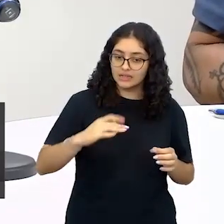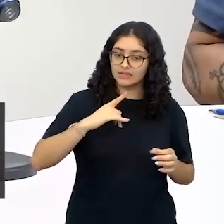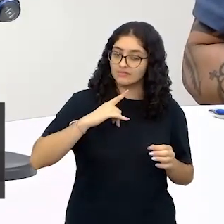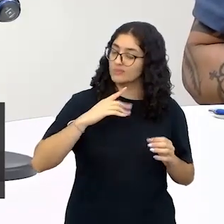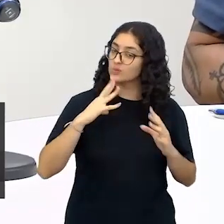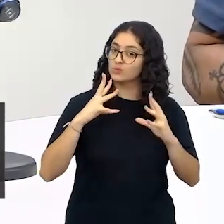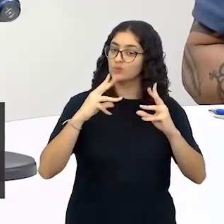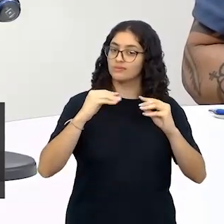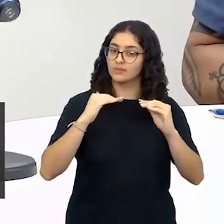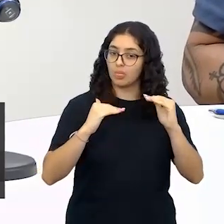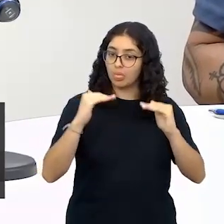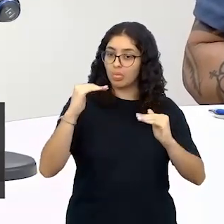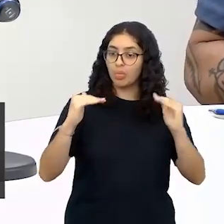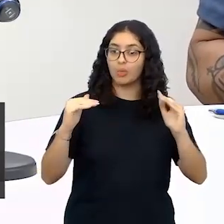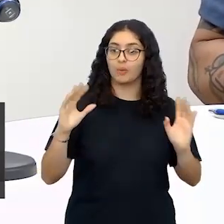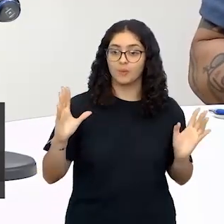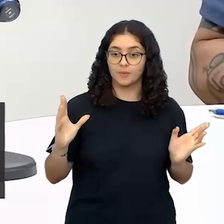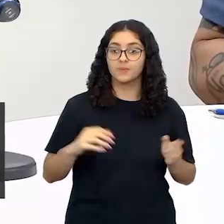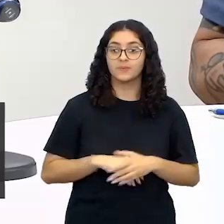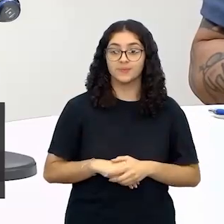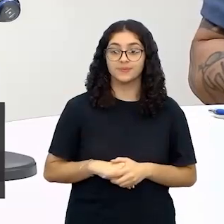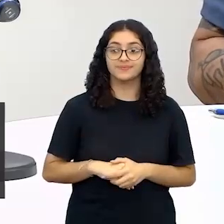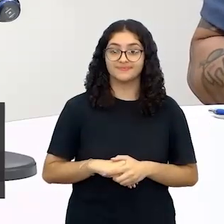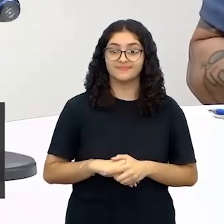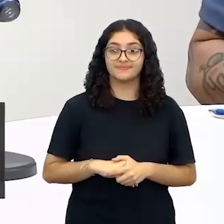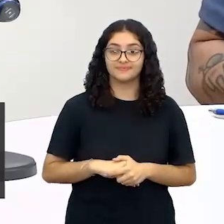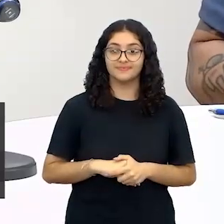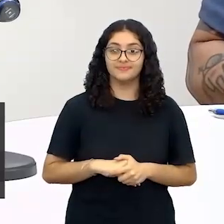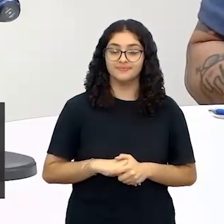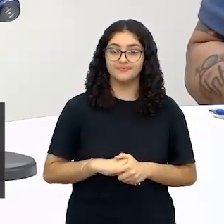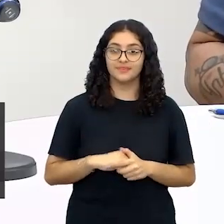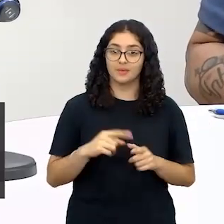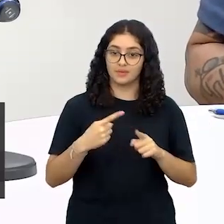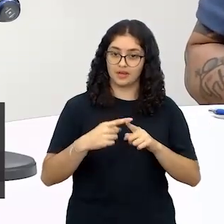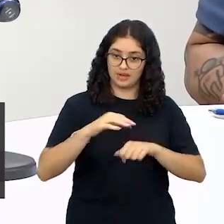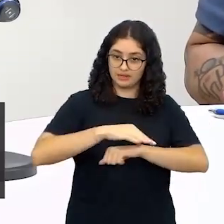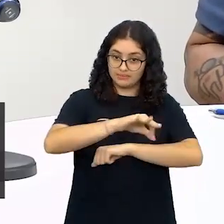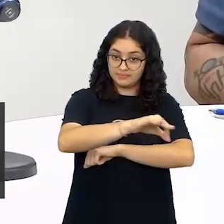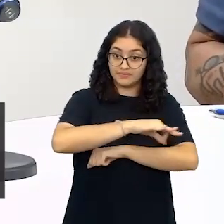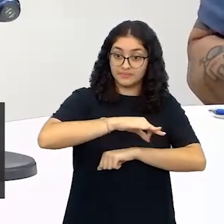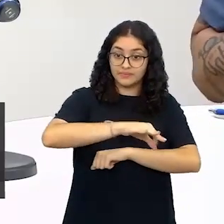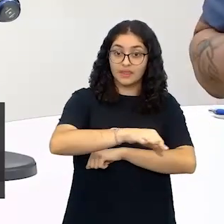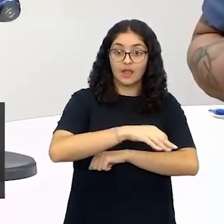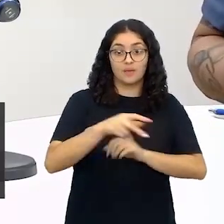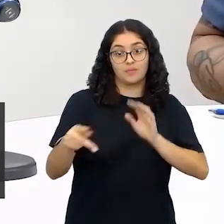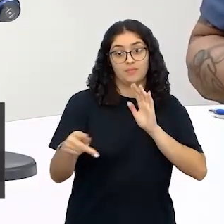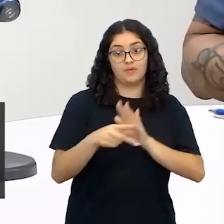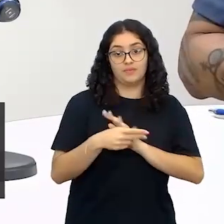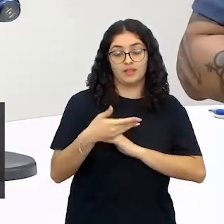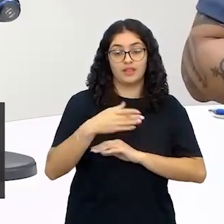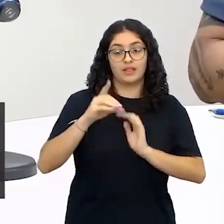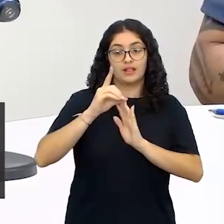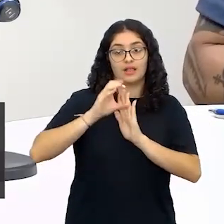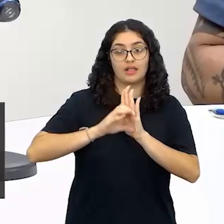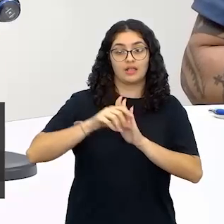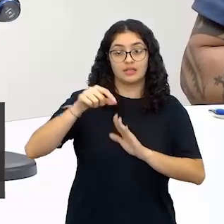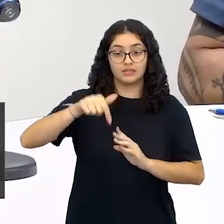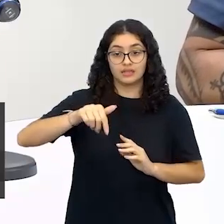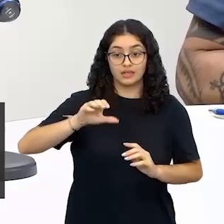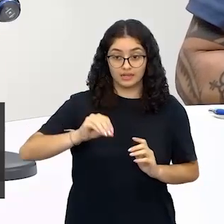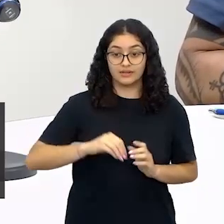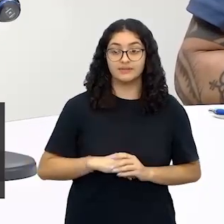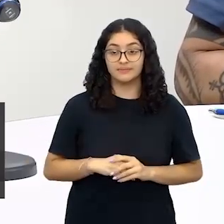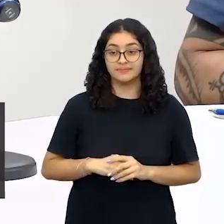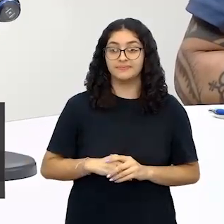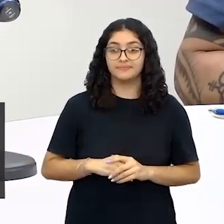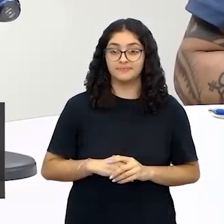tem tudo isso. Ele vem da arquitetura, né? Uma preocupação da arquitetura. Sim, porque veio da arquitetura na década de 70. E